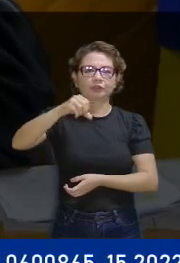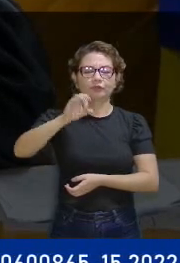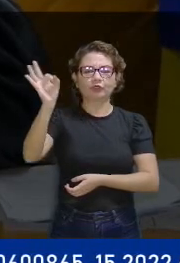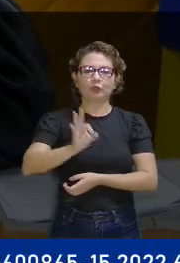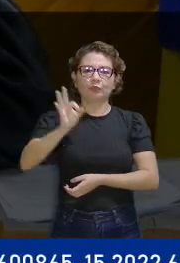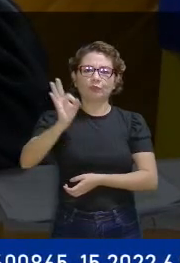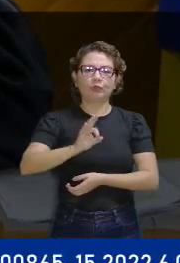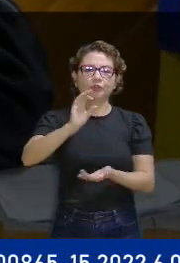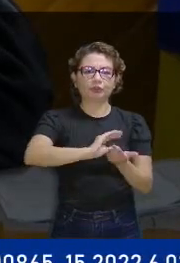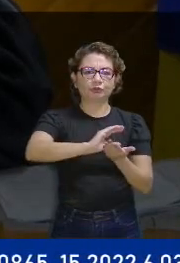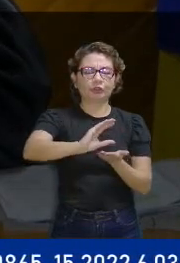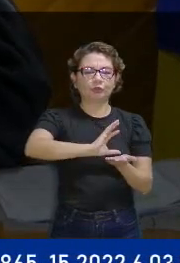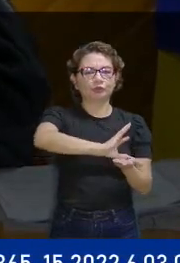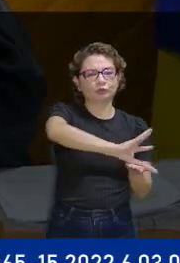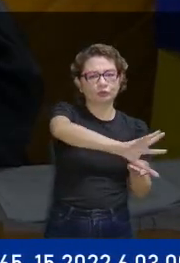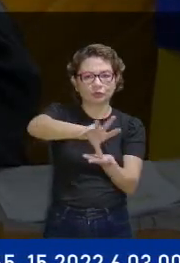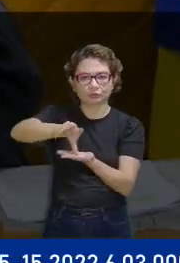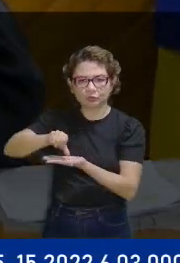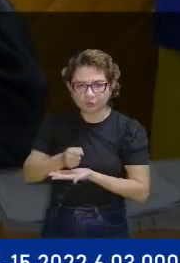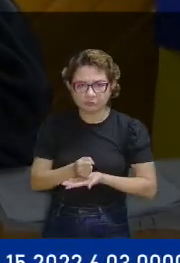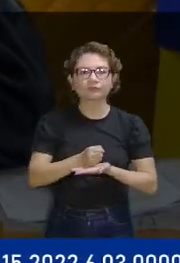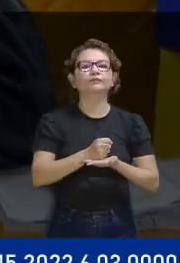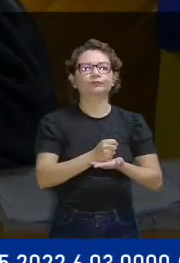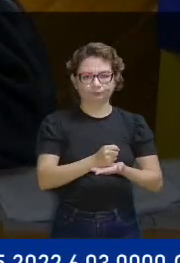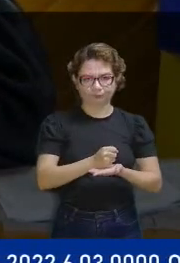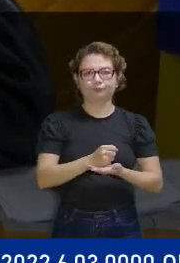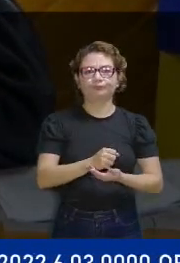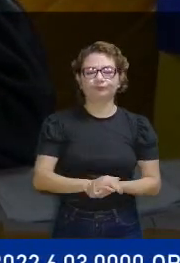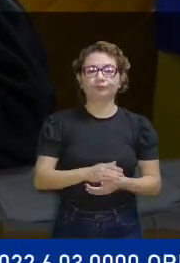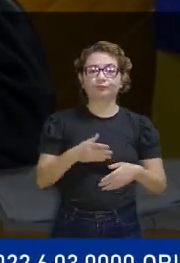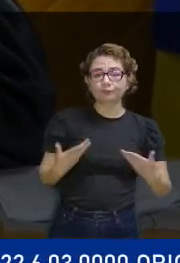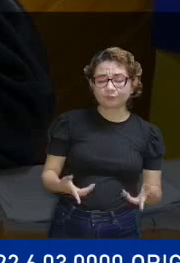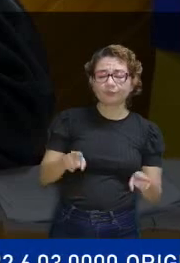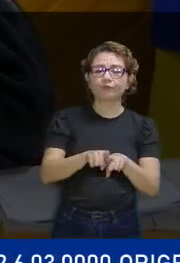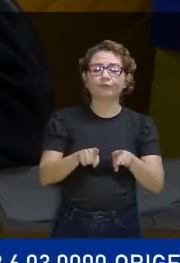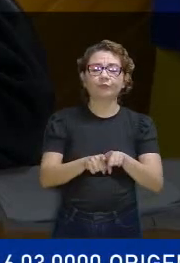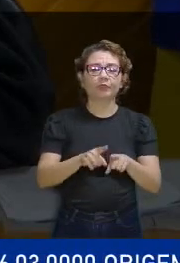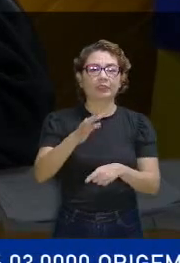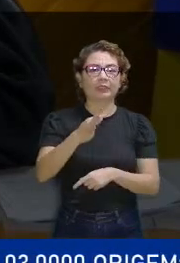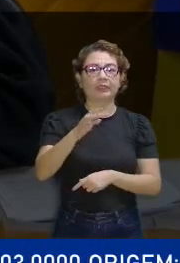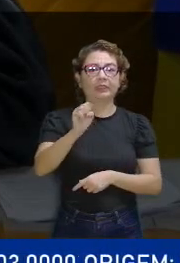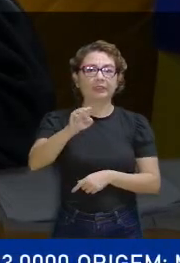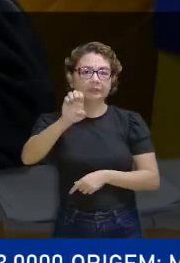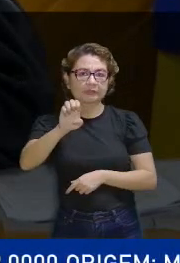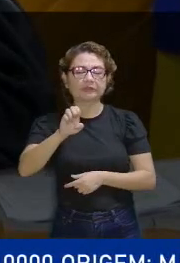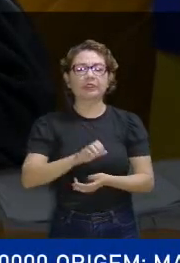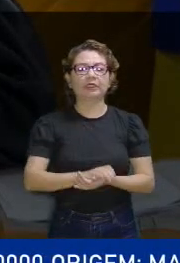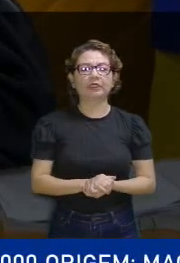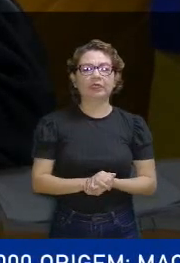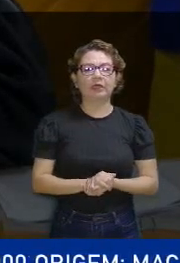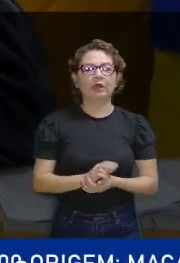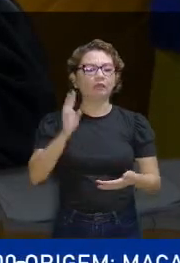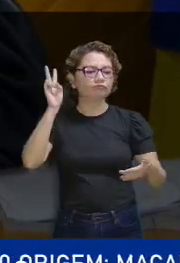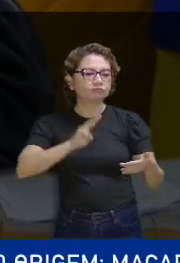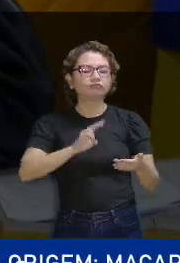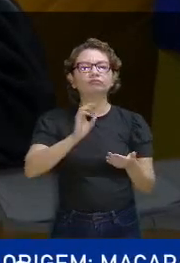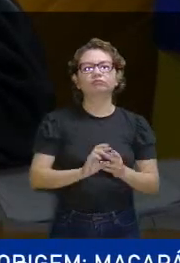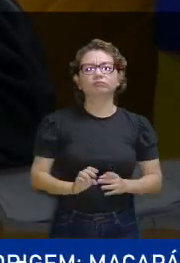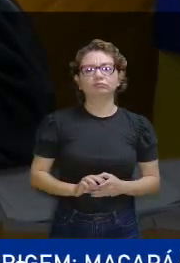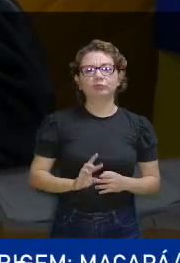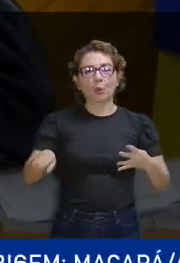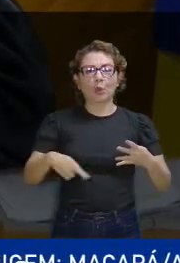63,69% dos recursos arrecadados. O Tribunal Superior Eleitoral, ao apreciar o recurso